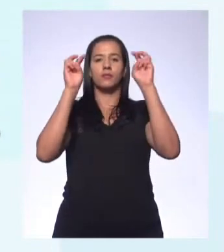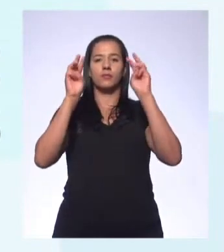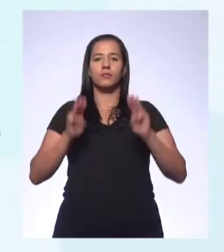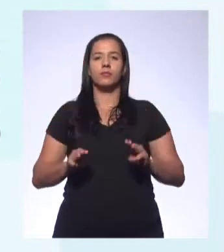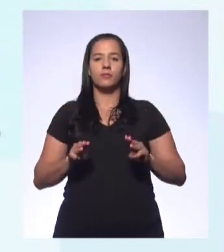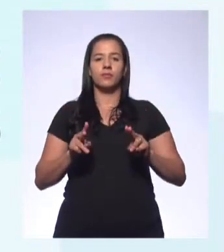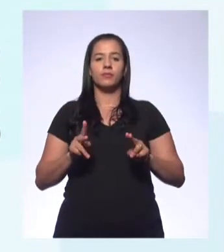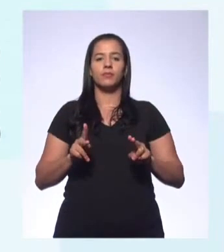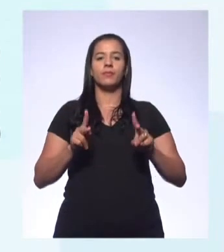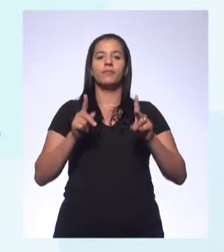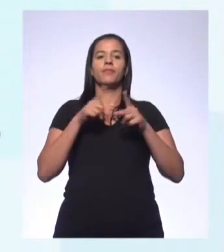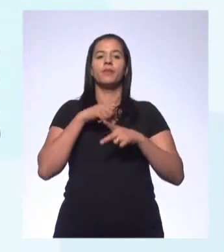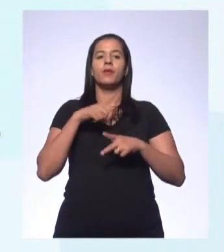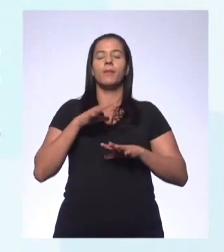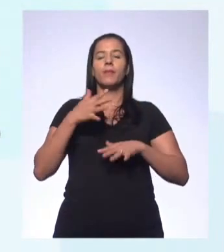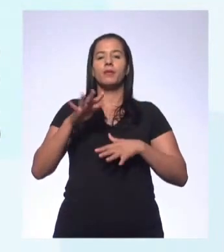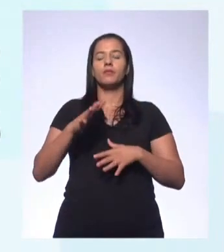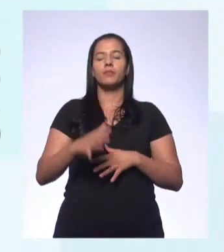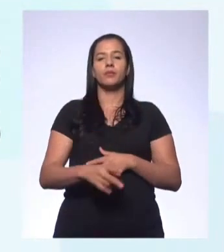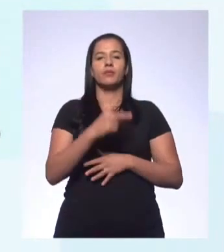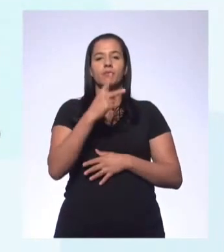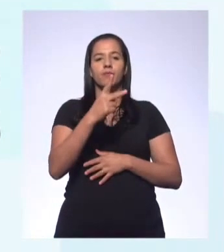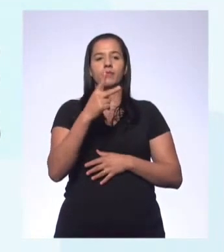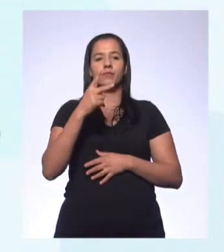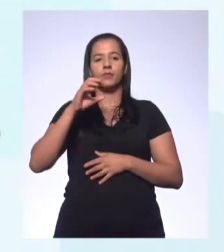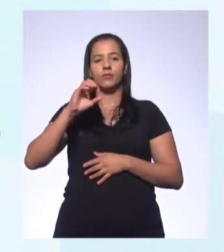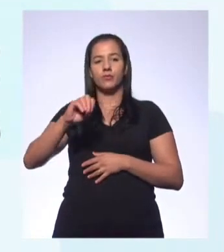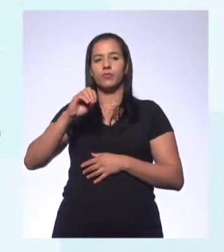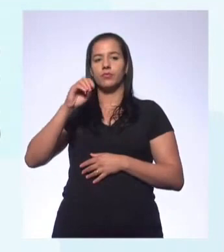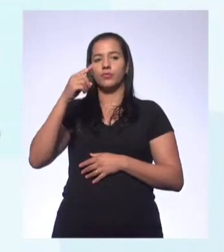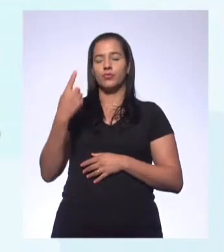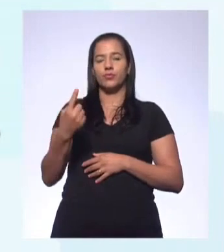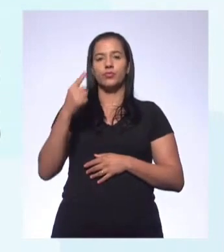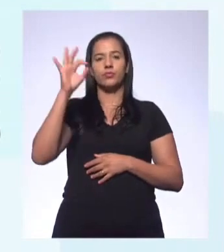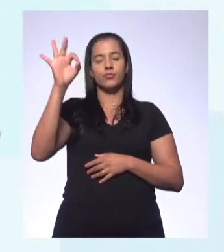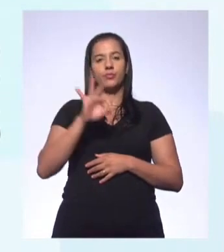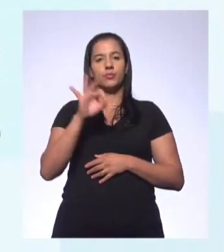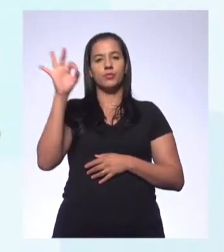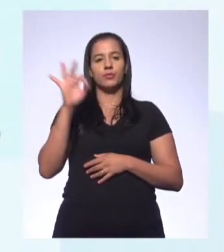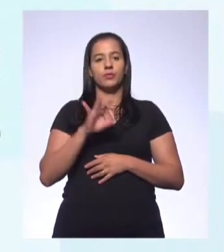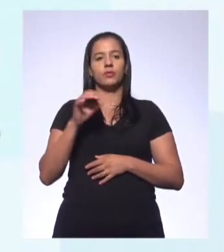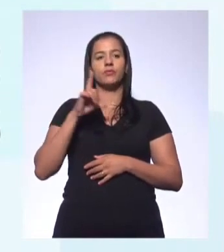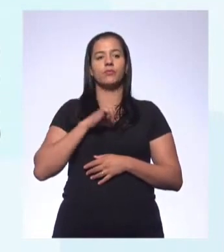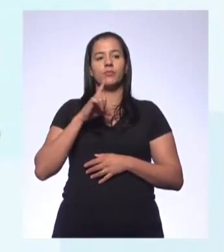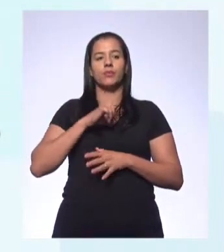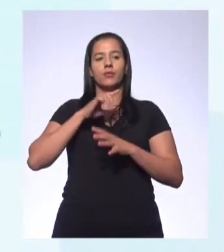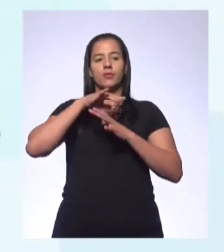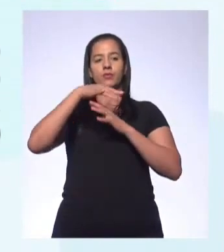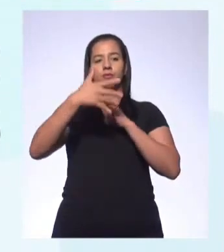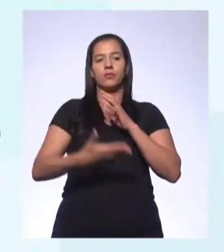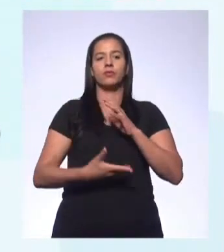constituído aproximadamente 21% da composição da atmosfera, sendo